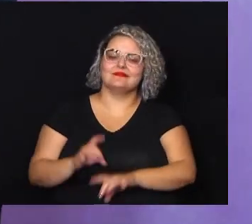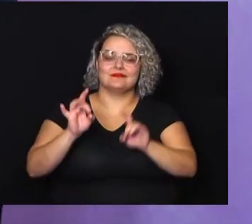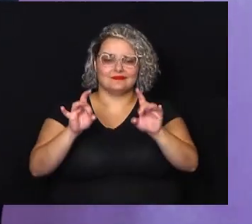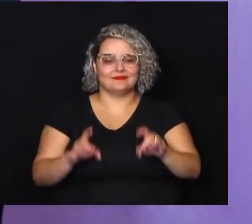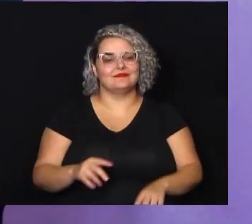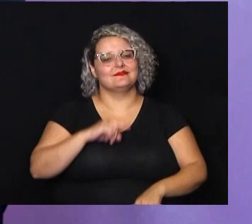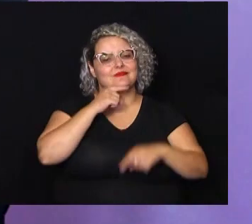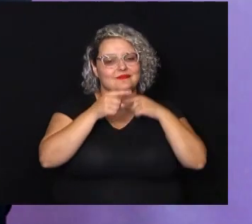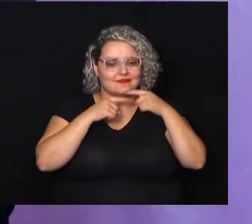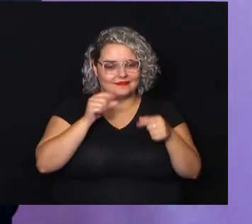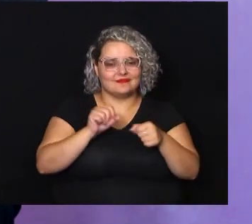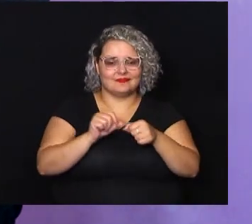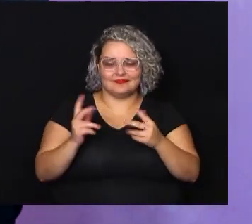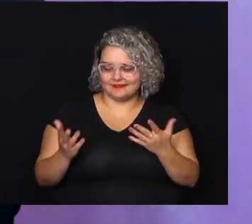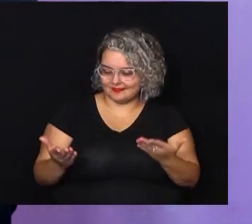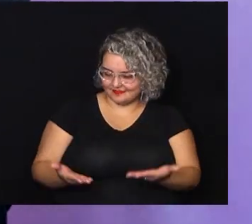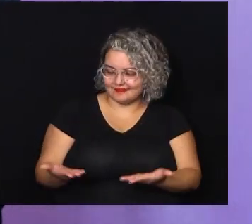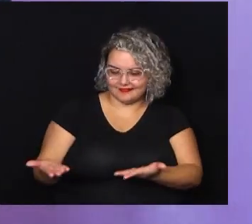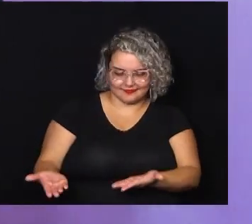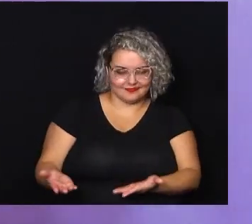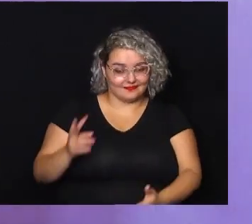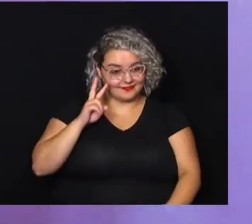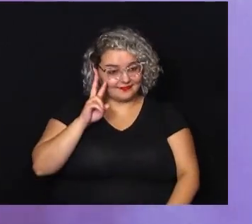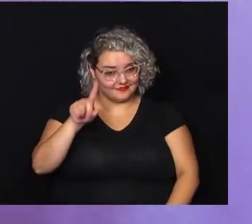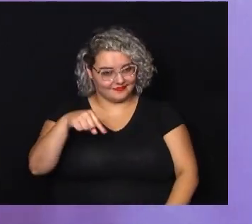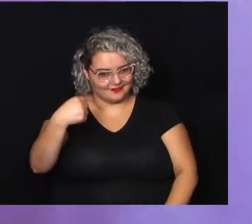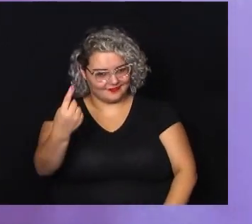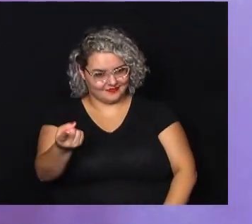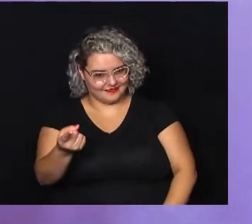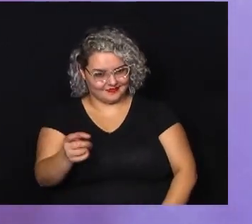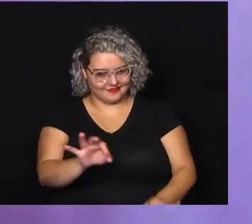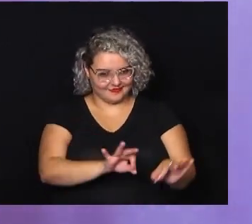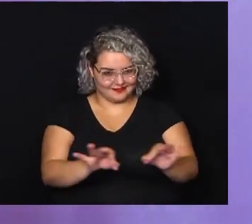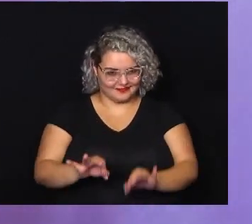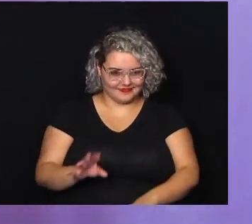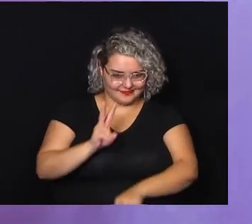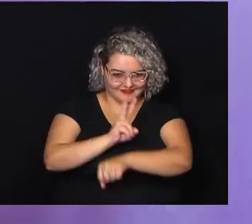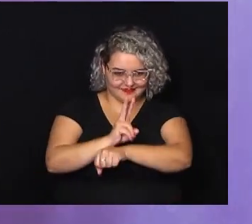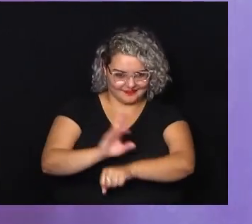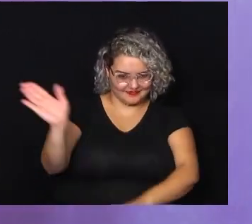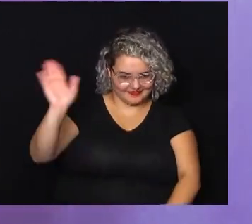gente vai atrás de um especialista para tirar todas as dúvidas, assim como a gente fez hoje.